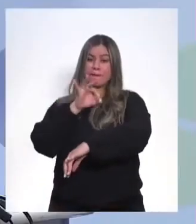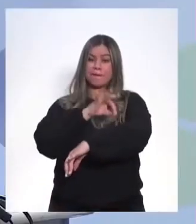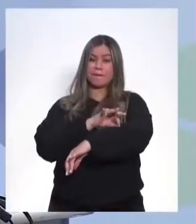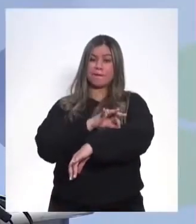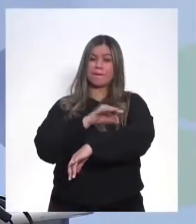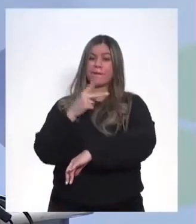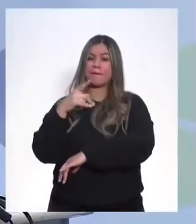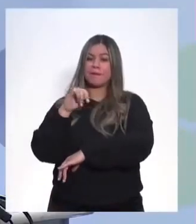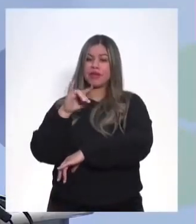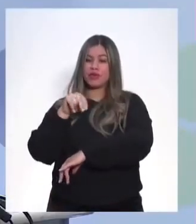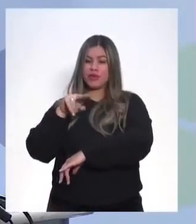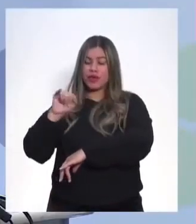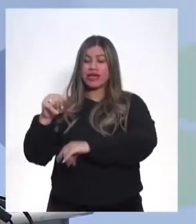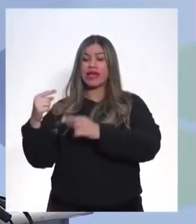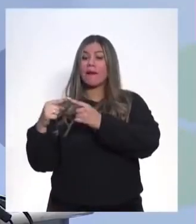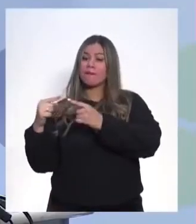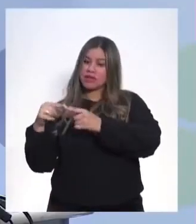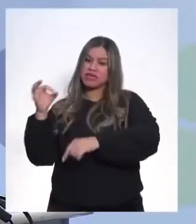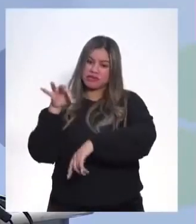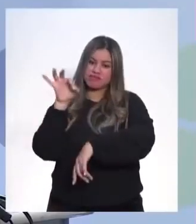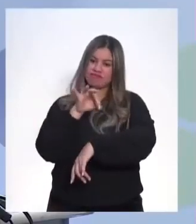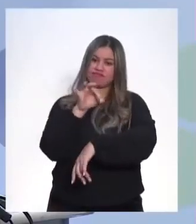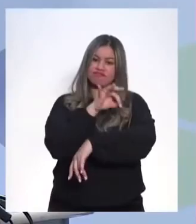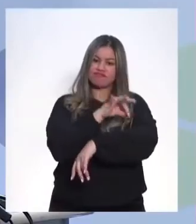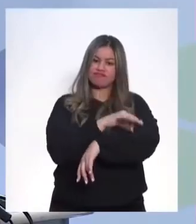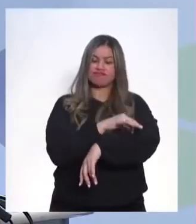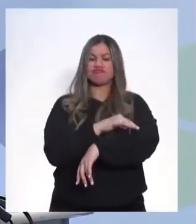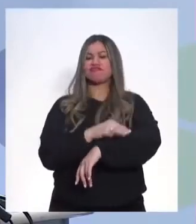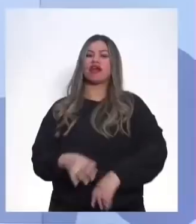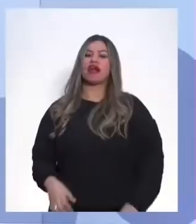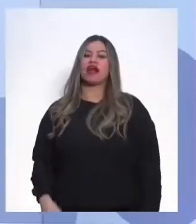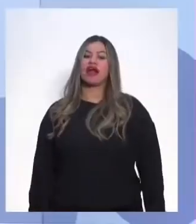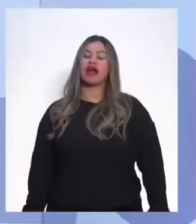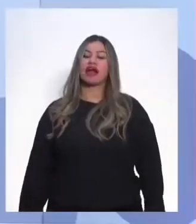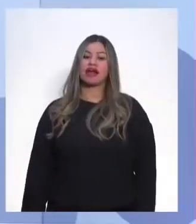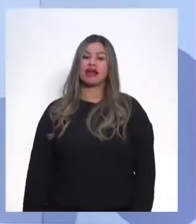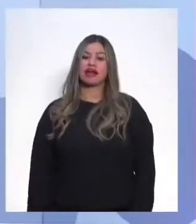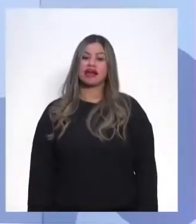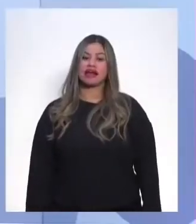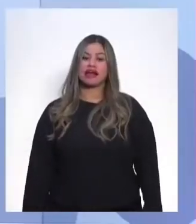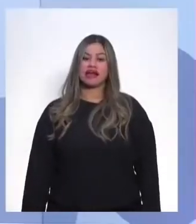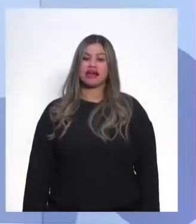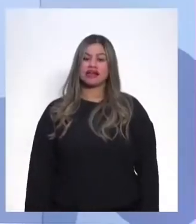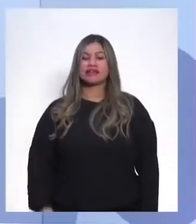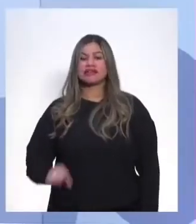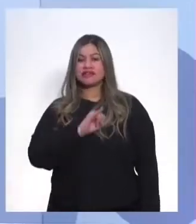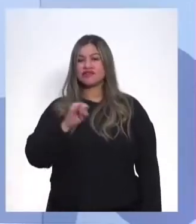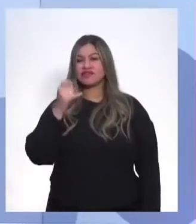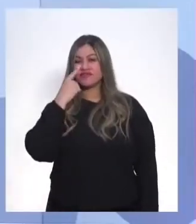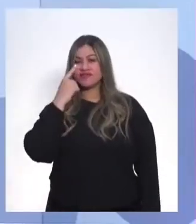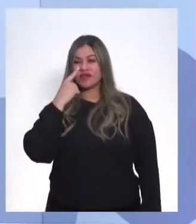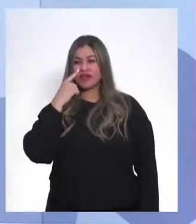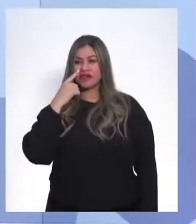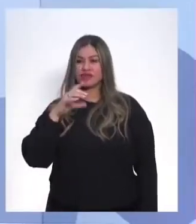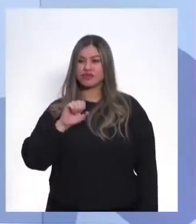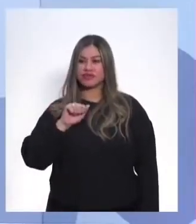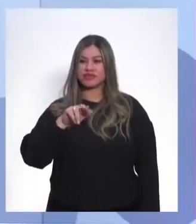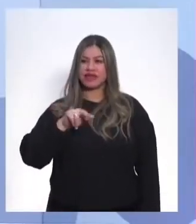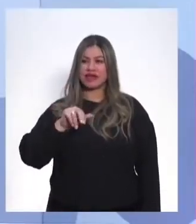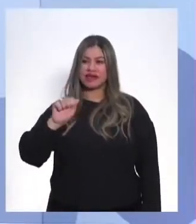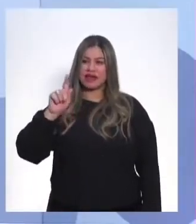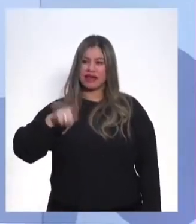se assim, é chupado, né? É o mosquito. É, e se você vê esse piuim aqui no Ceará e no Maranhão, fala